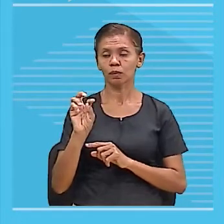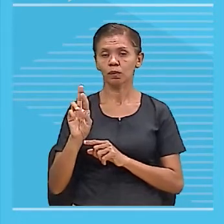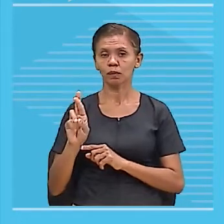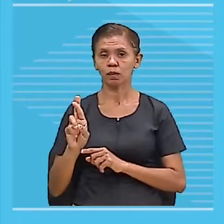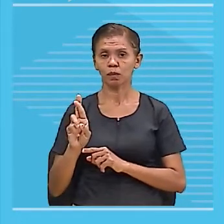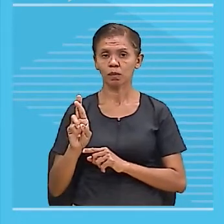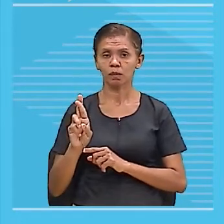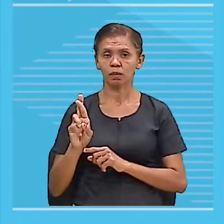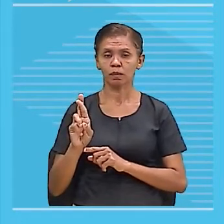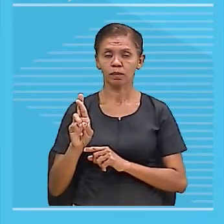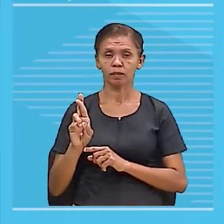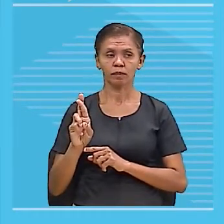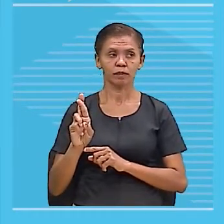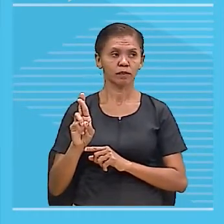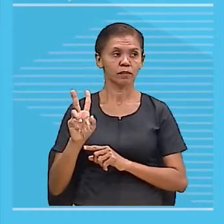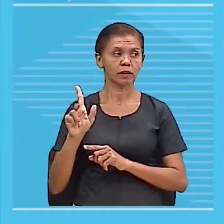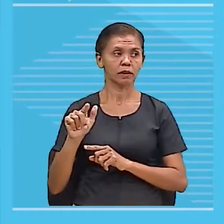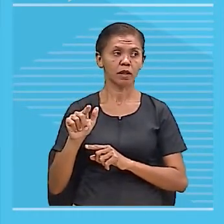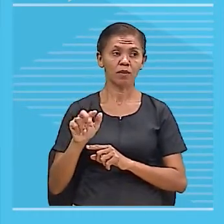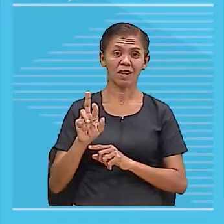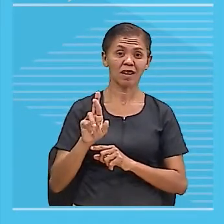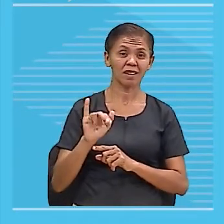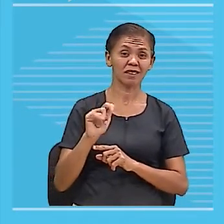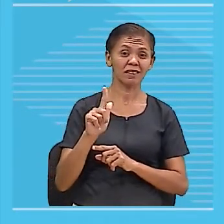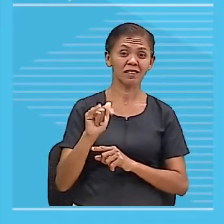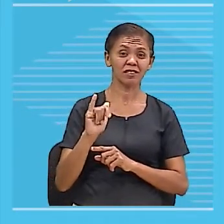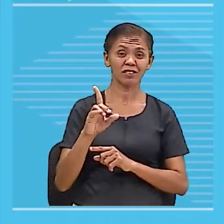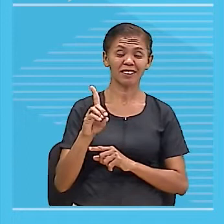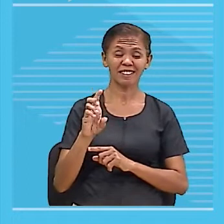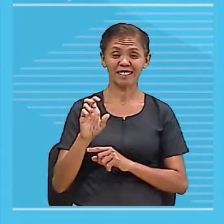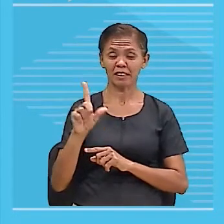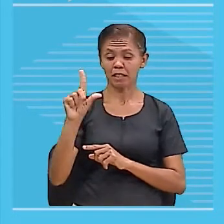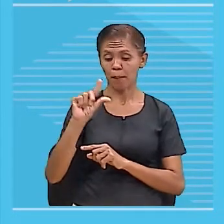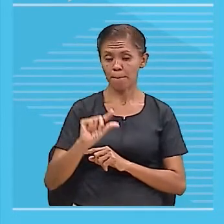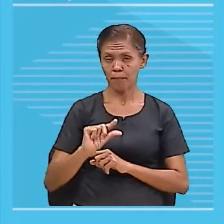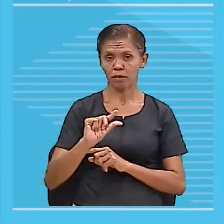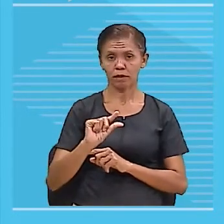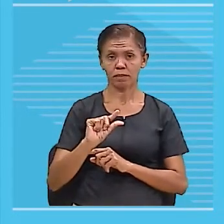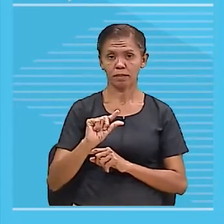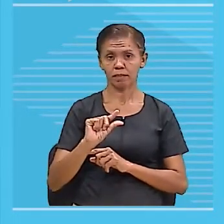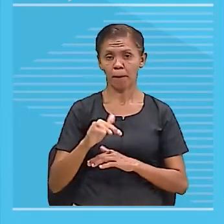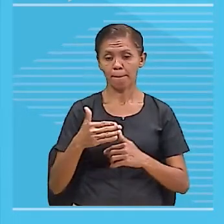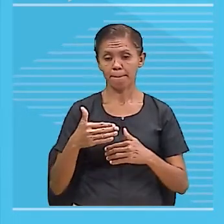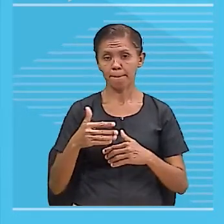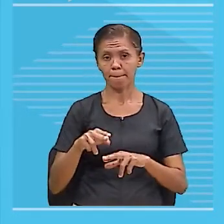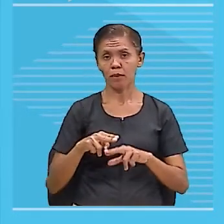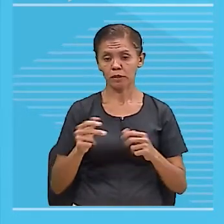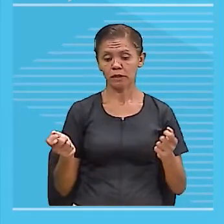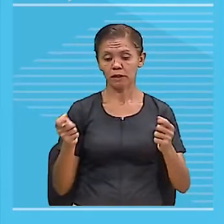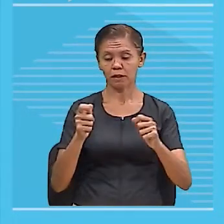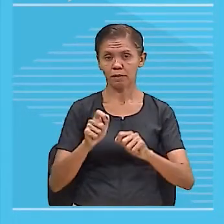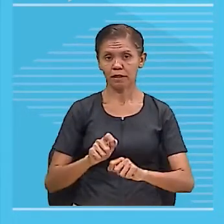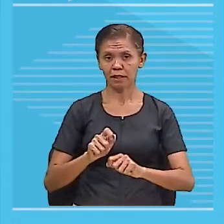materiais condutores, essa rigidez ela é bem pequena, ela é bem baixa. Por isso que eles têm a capacidade de conduzir com